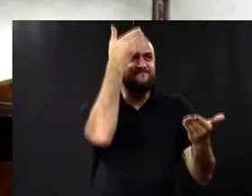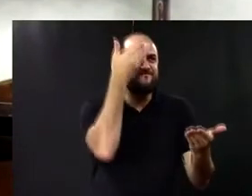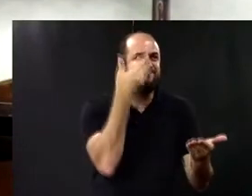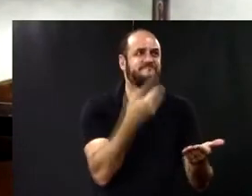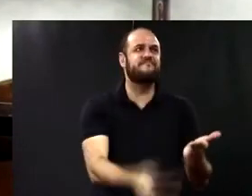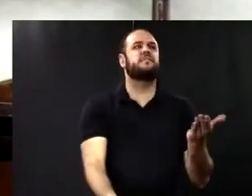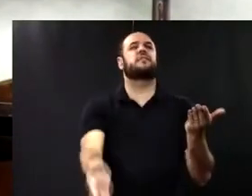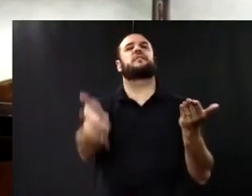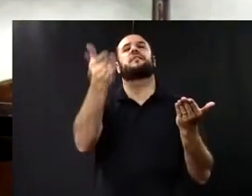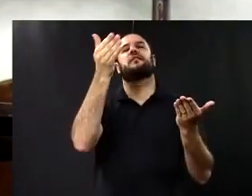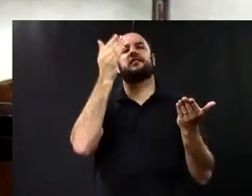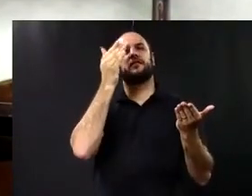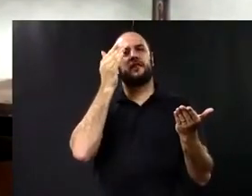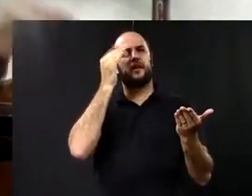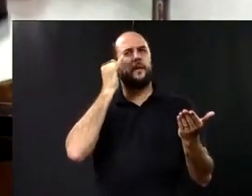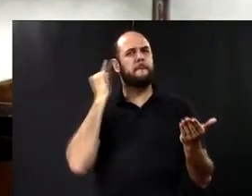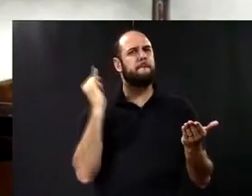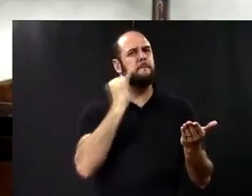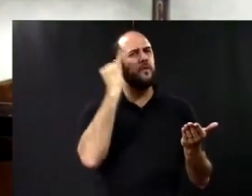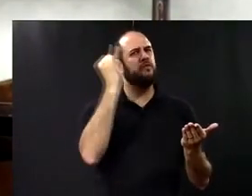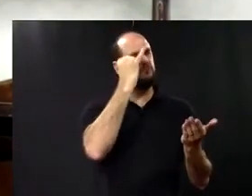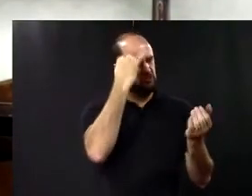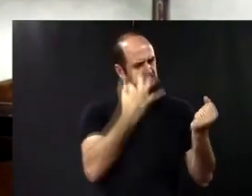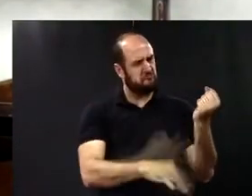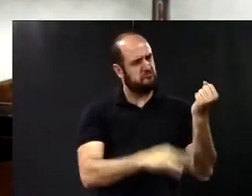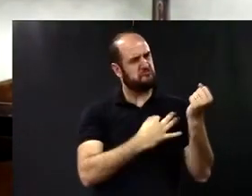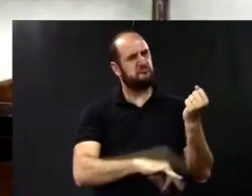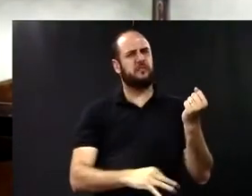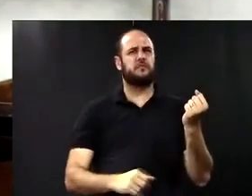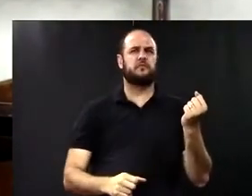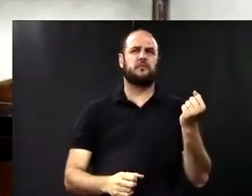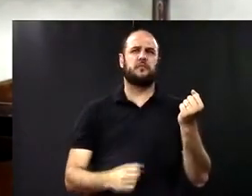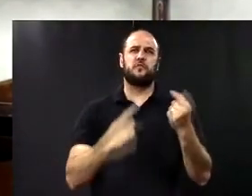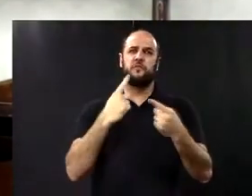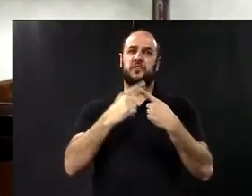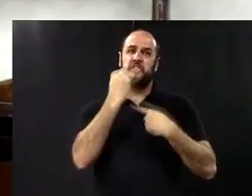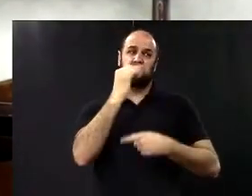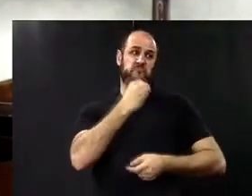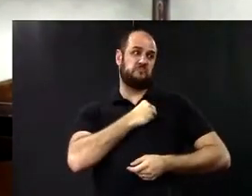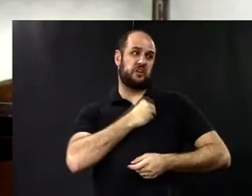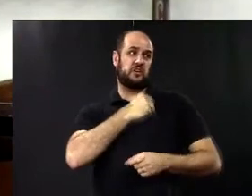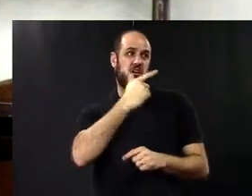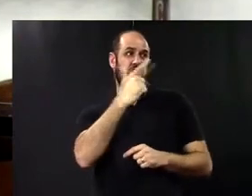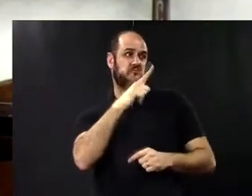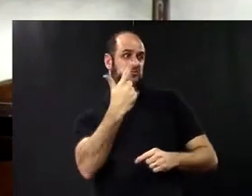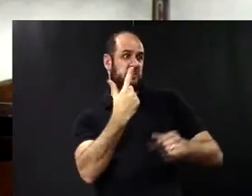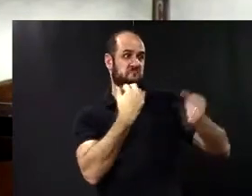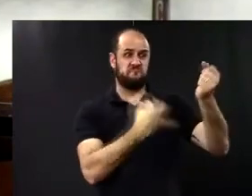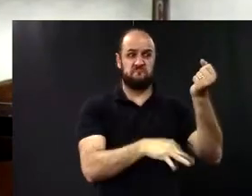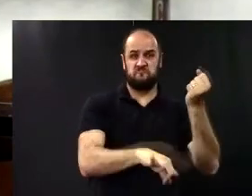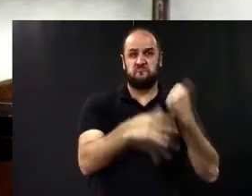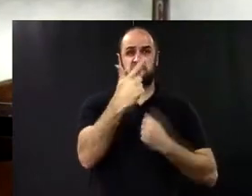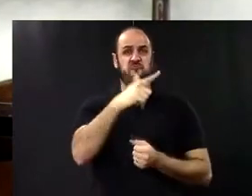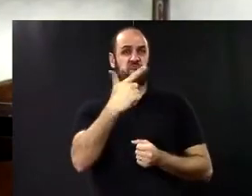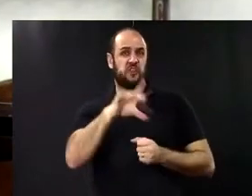da disciplina. Porque se não há pecado, não há disciplina. Porque a disciplina